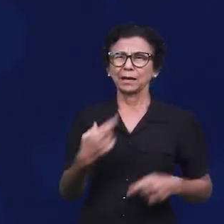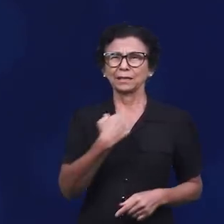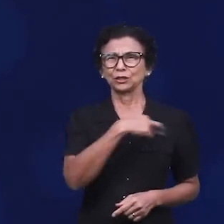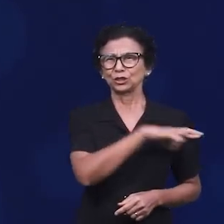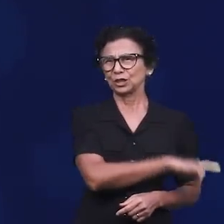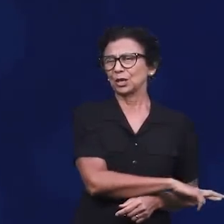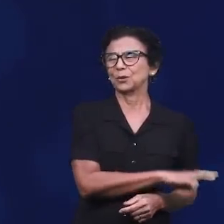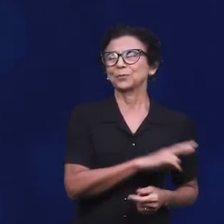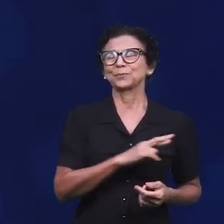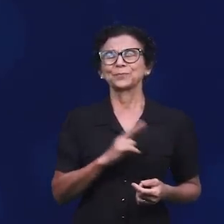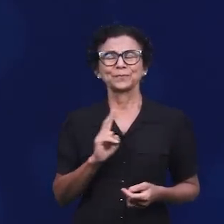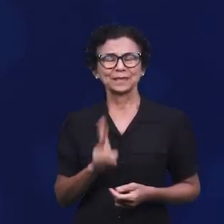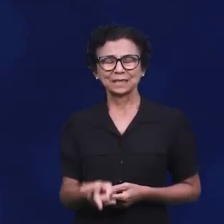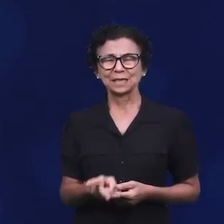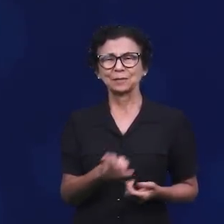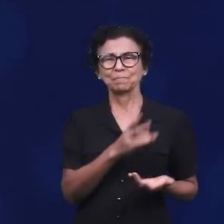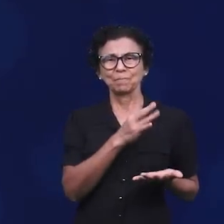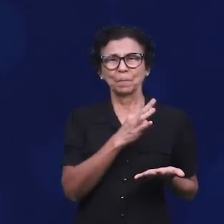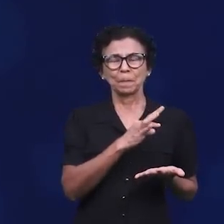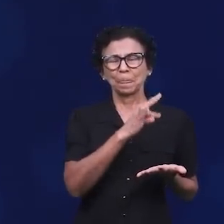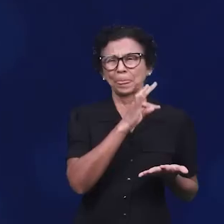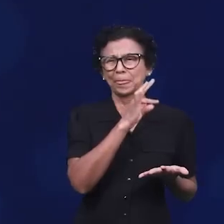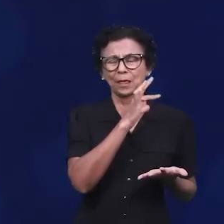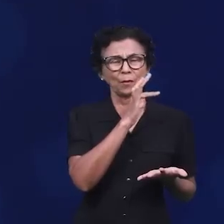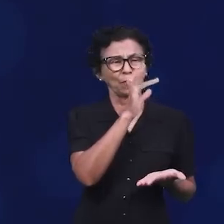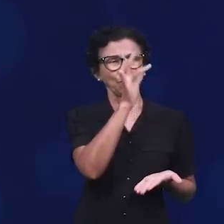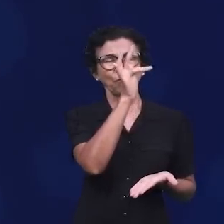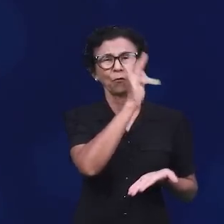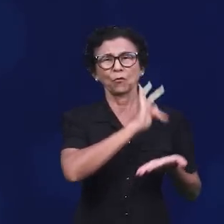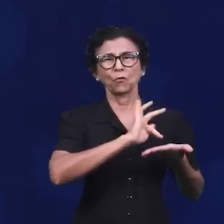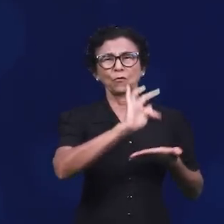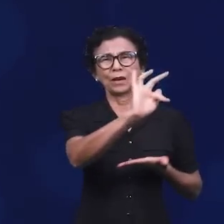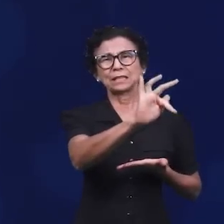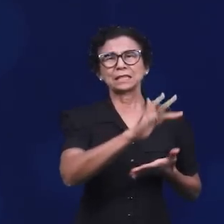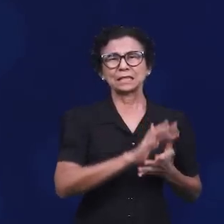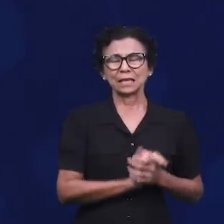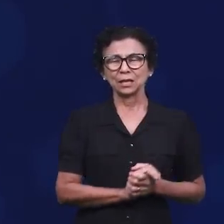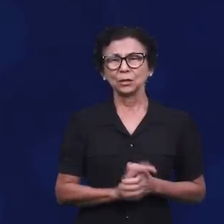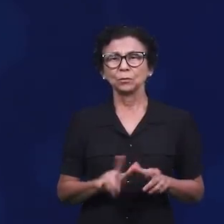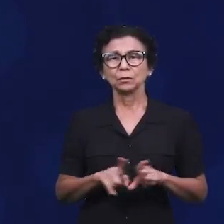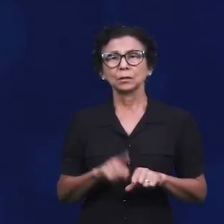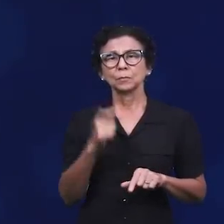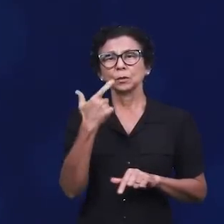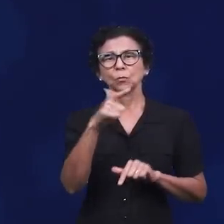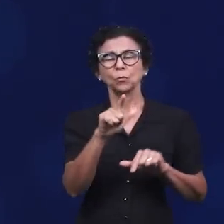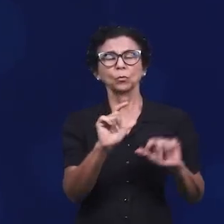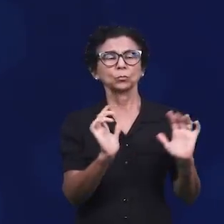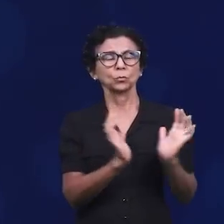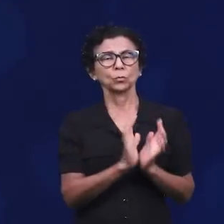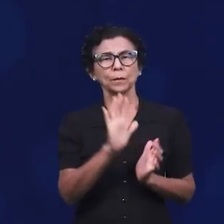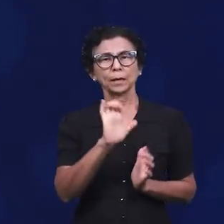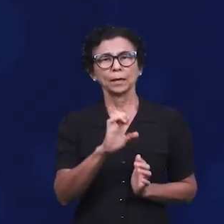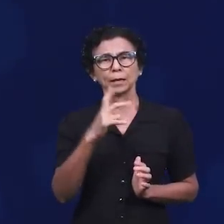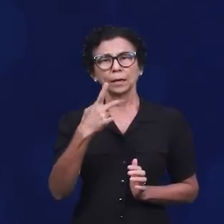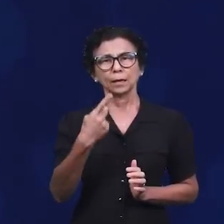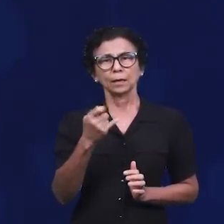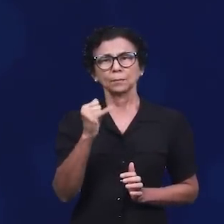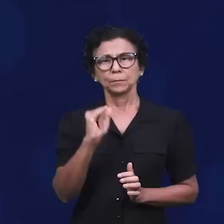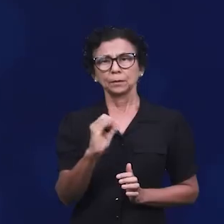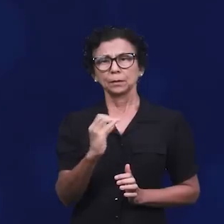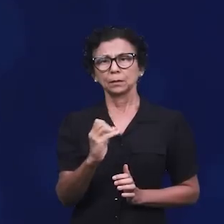eram os epicureus. Epicureus já, de certa forma, veio depois. Mas eram os fariseus,